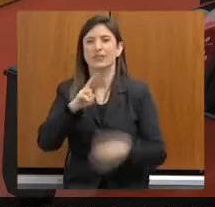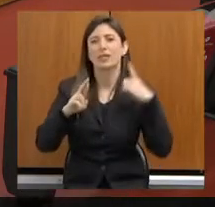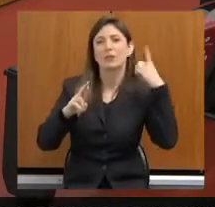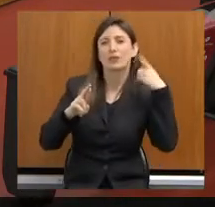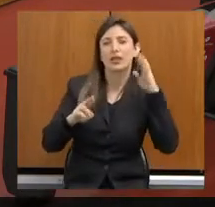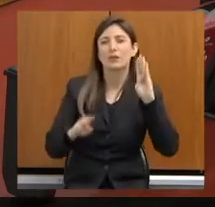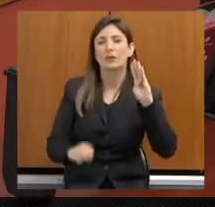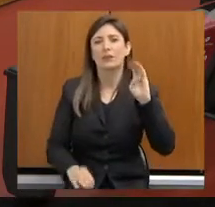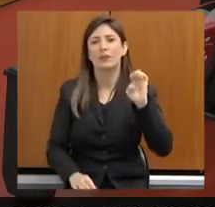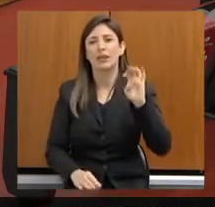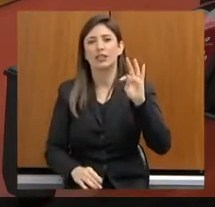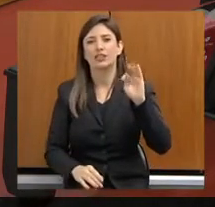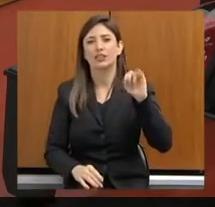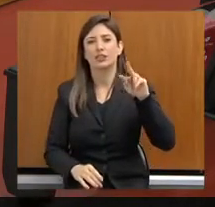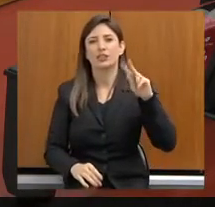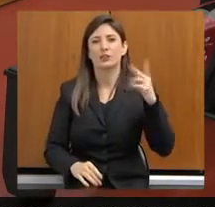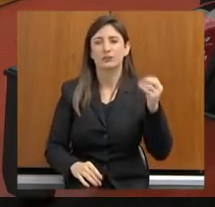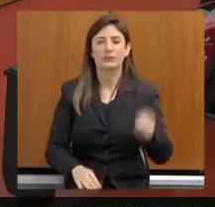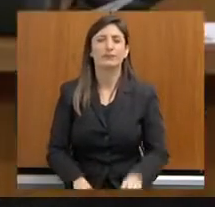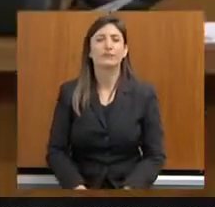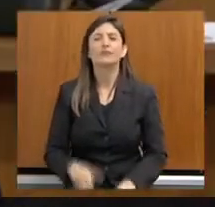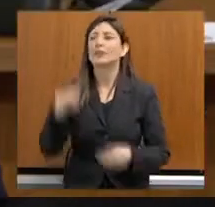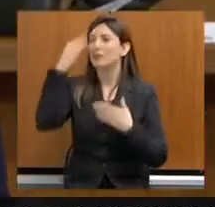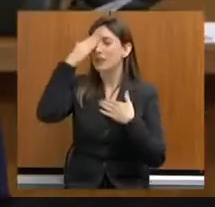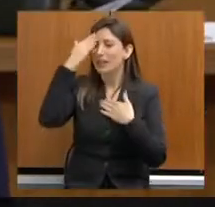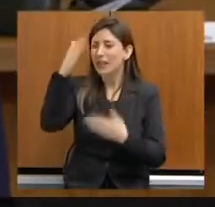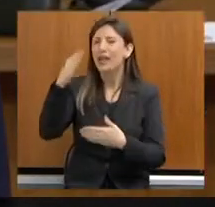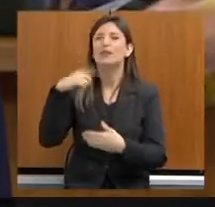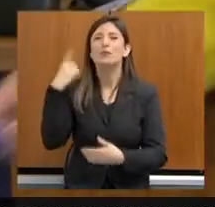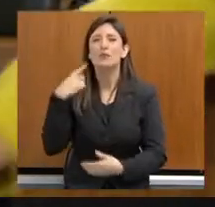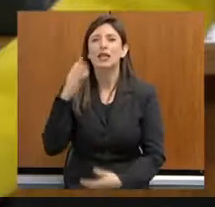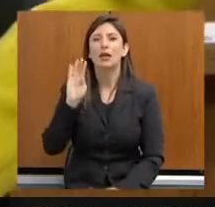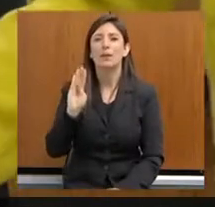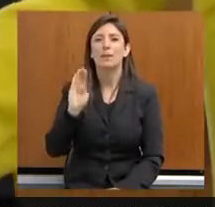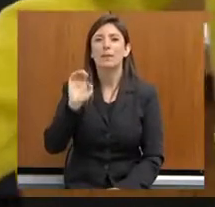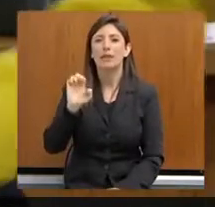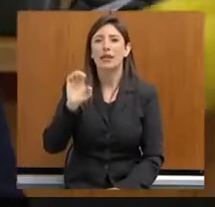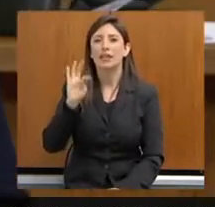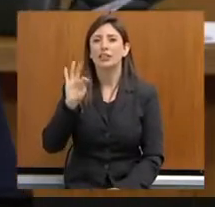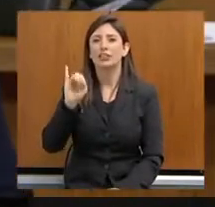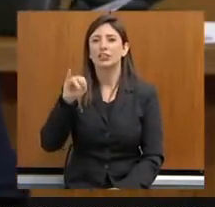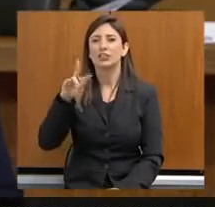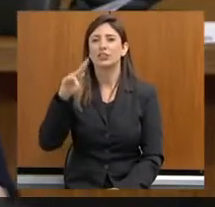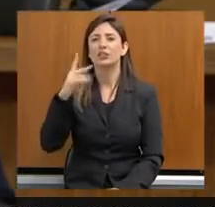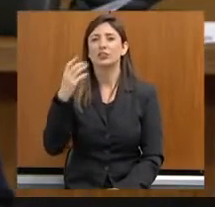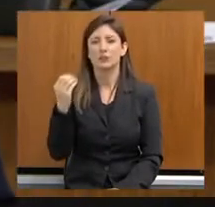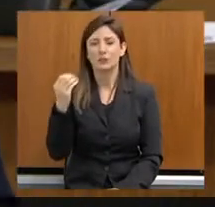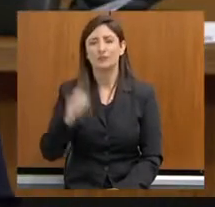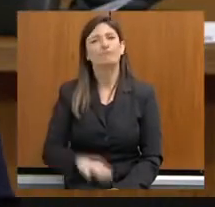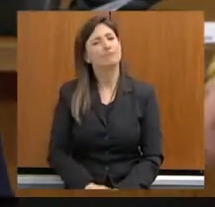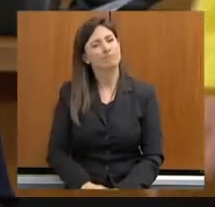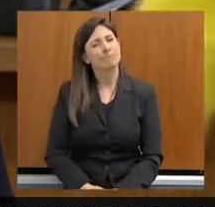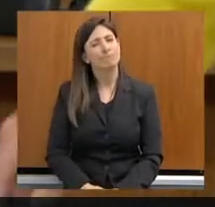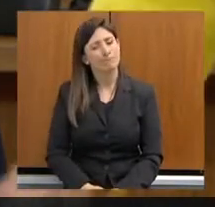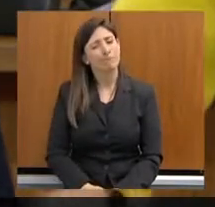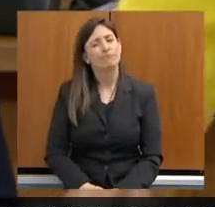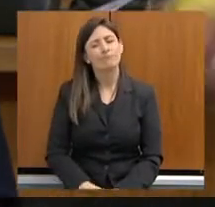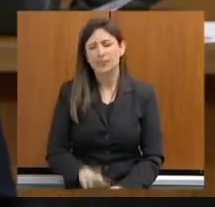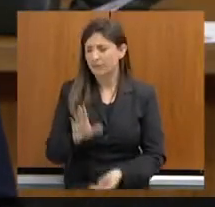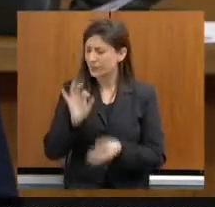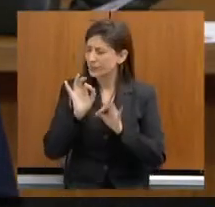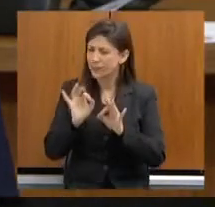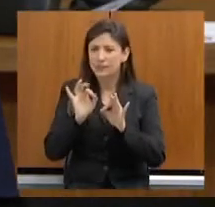Betinho muito obrigada Deputado Betinho Com certeza o nosso